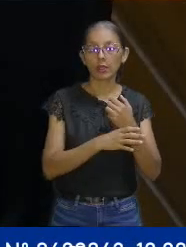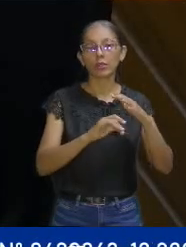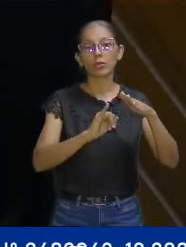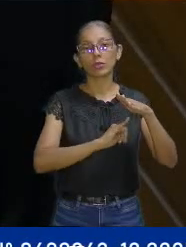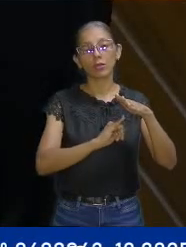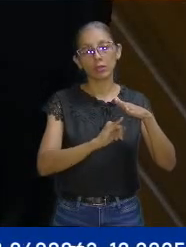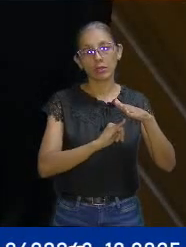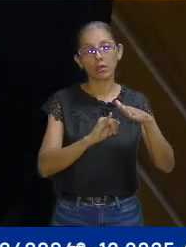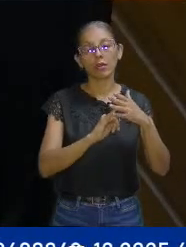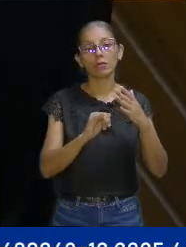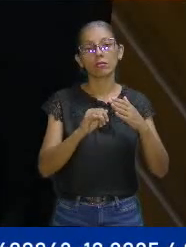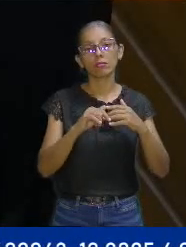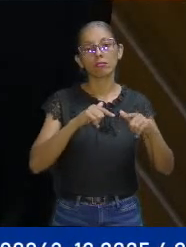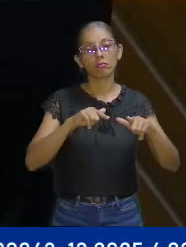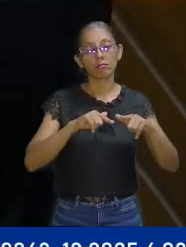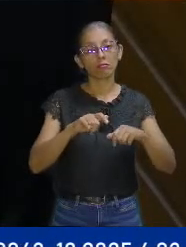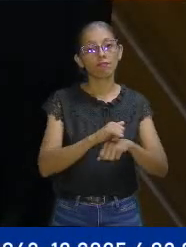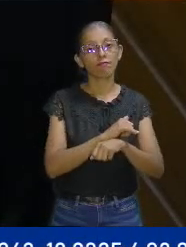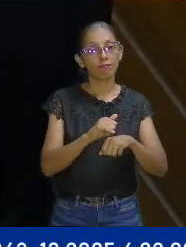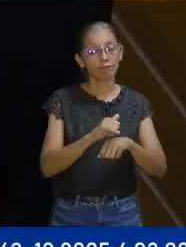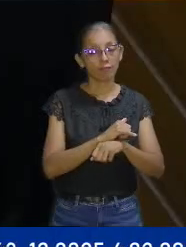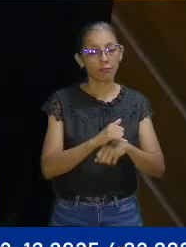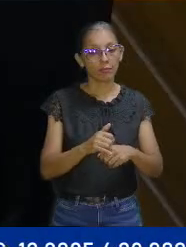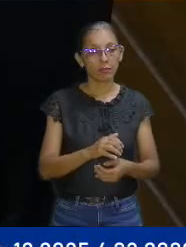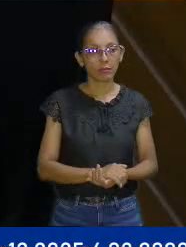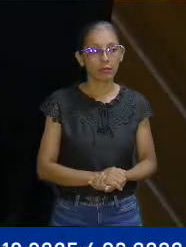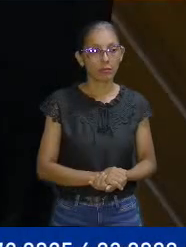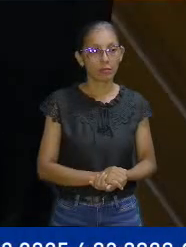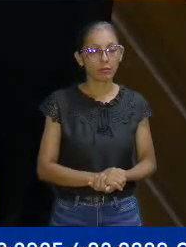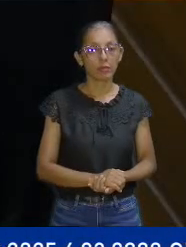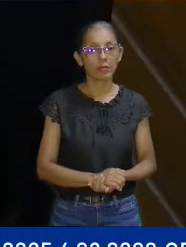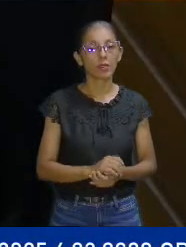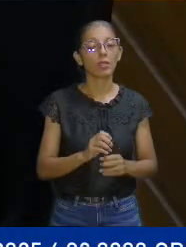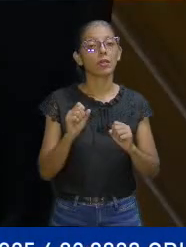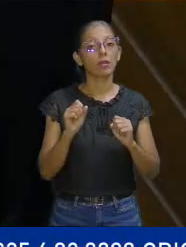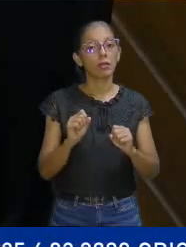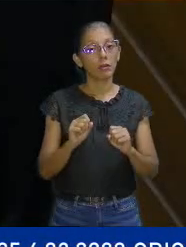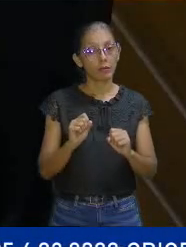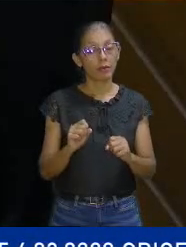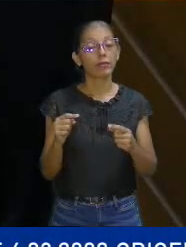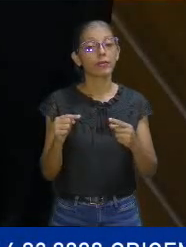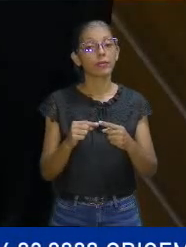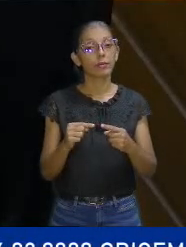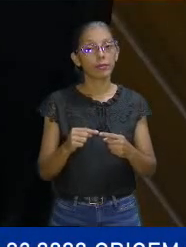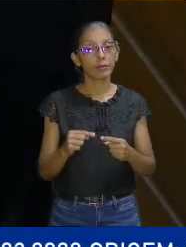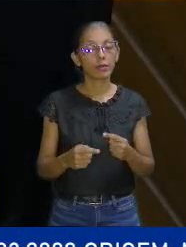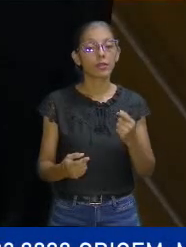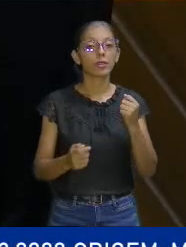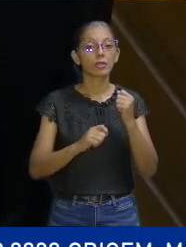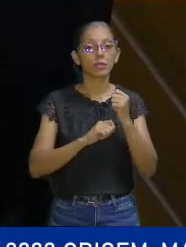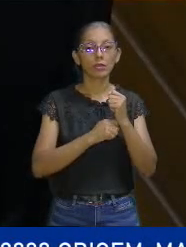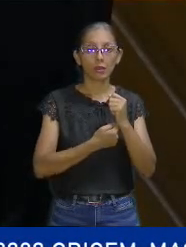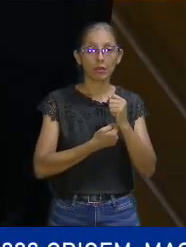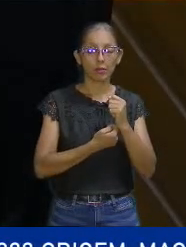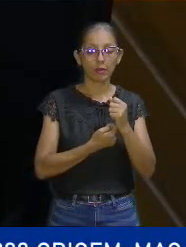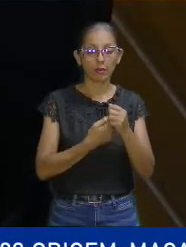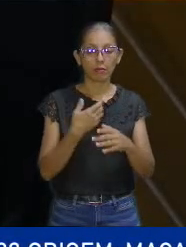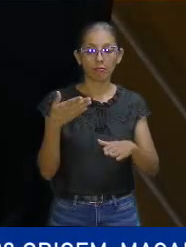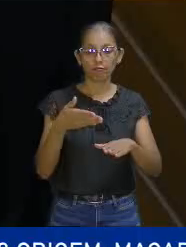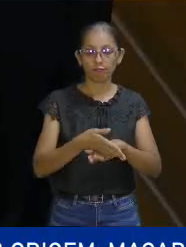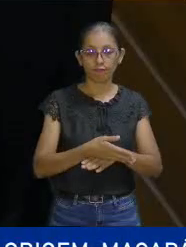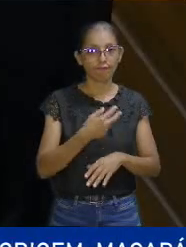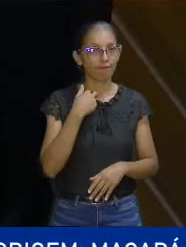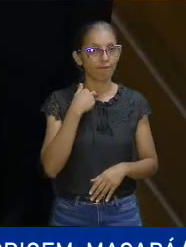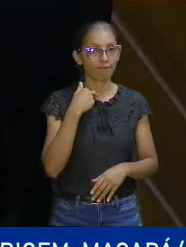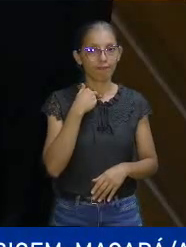e operações estratégicas podem ser classificadas como sigilosas, sendo vedado o seu acesso irrestrito. Decisões como